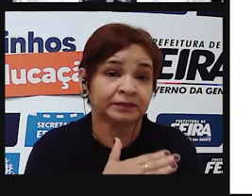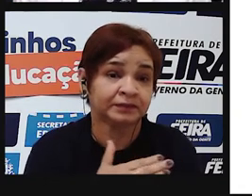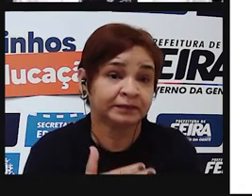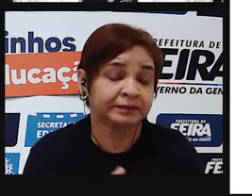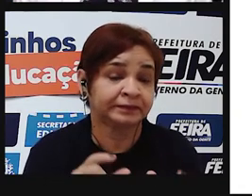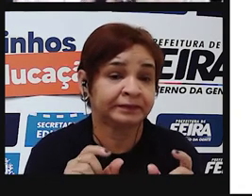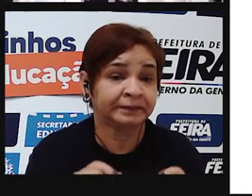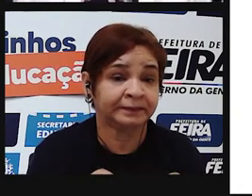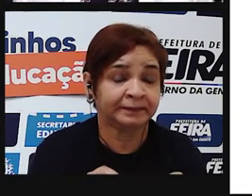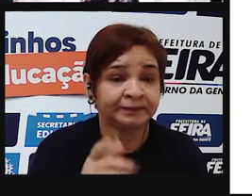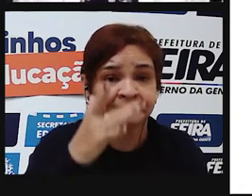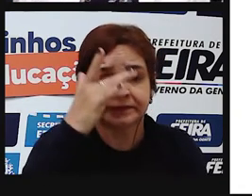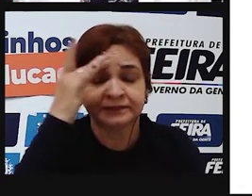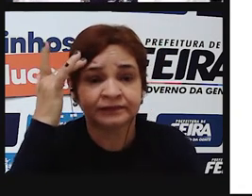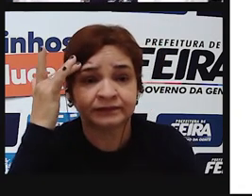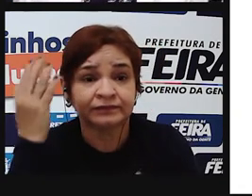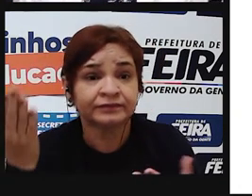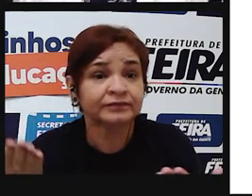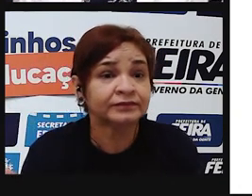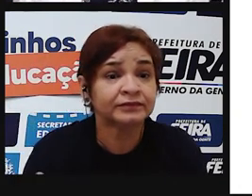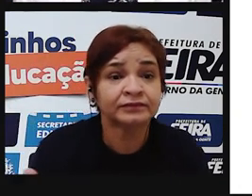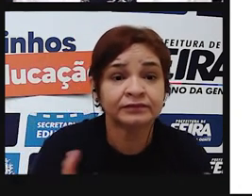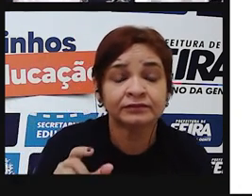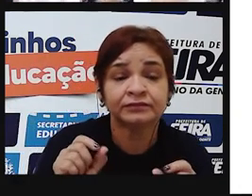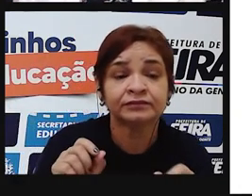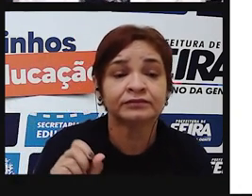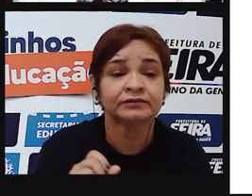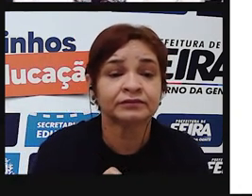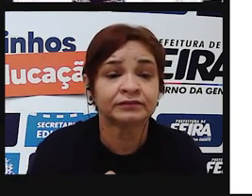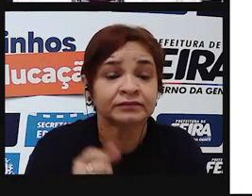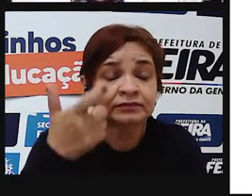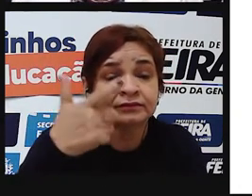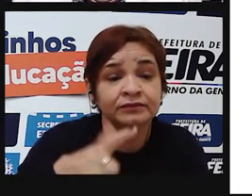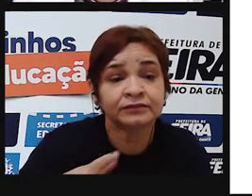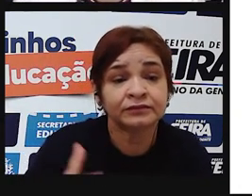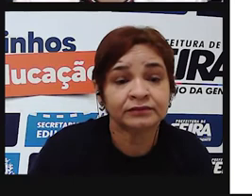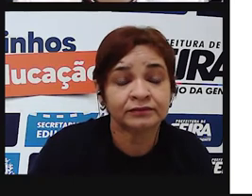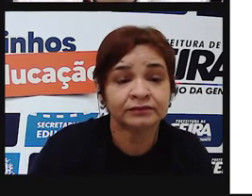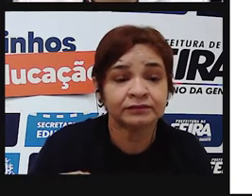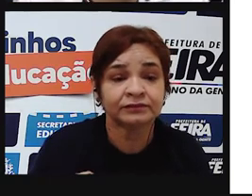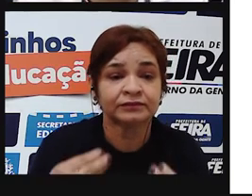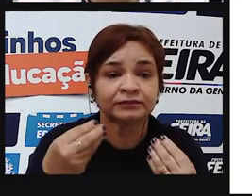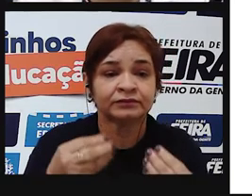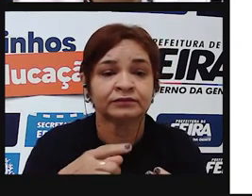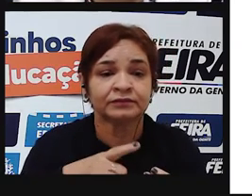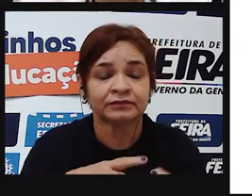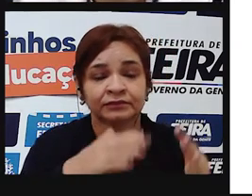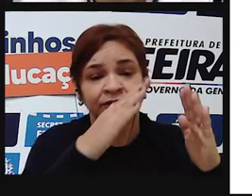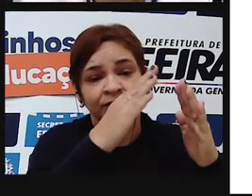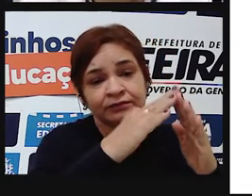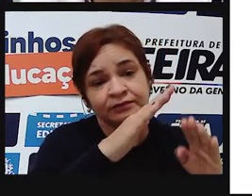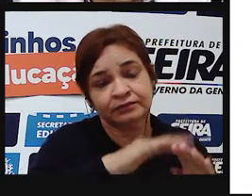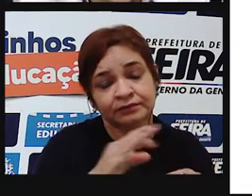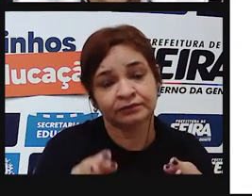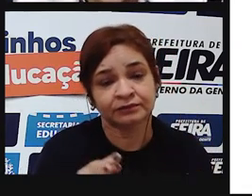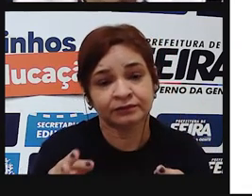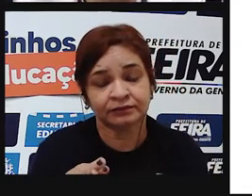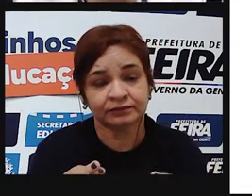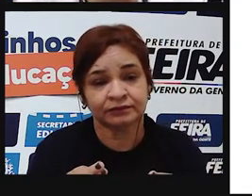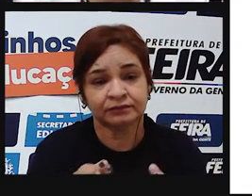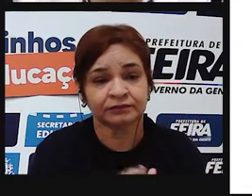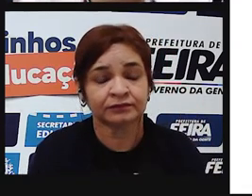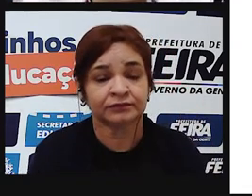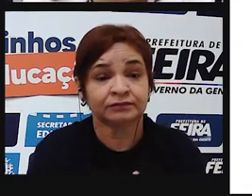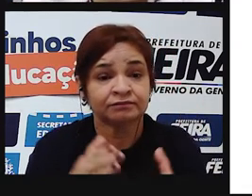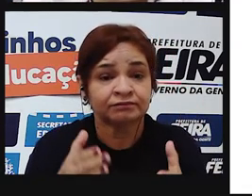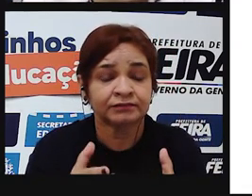cidades. Para onde vai essas gentes pobres que não tem mais como pagar esse aluguel nos centros das cidades? Era